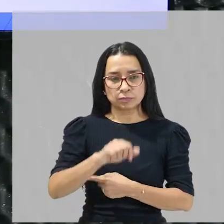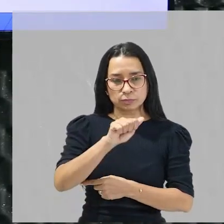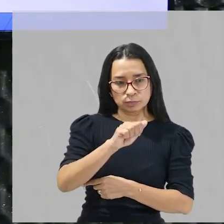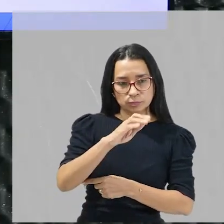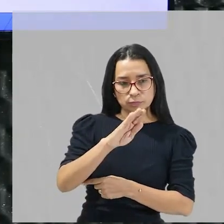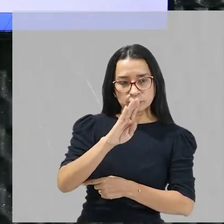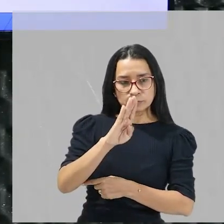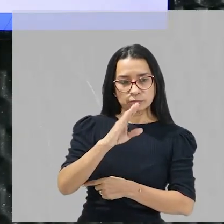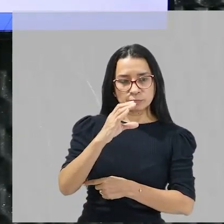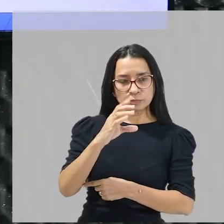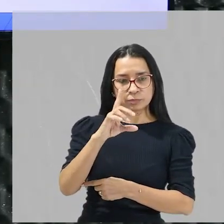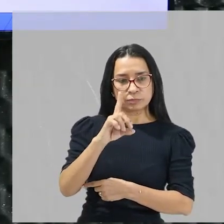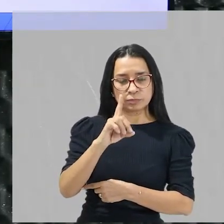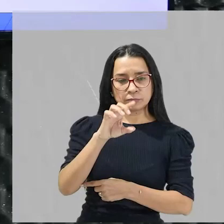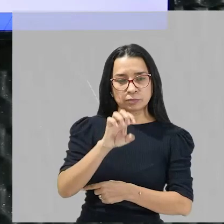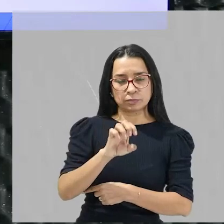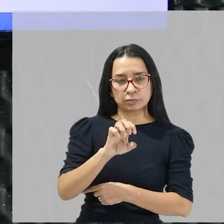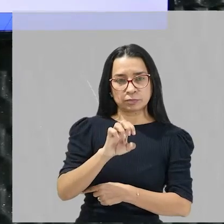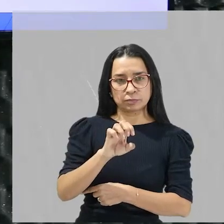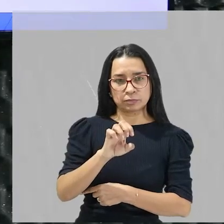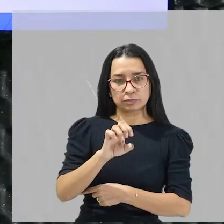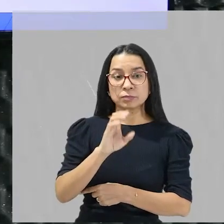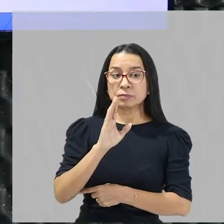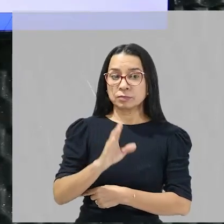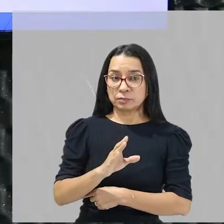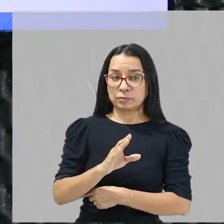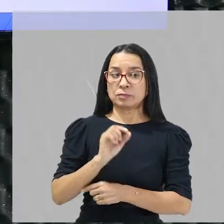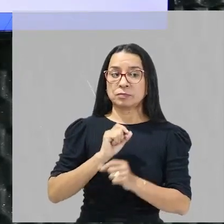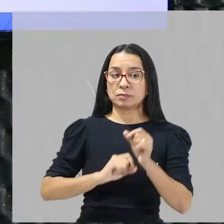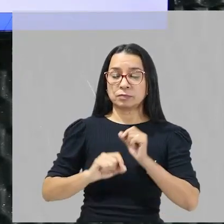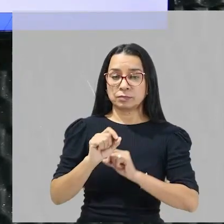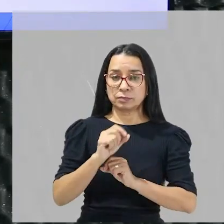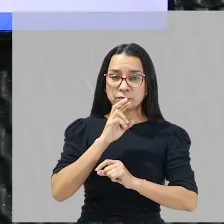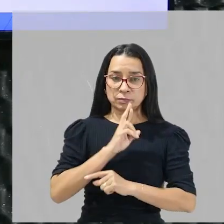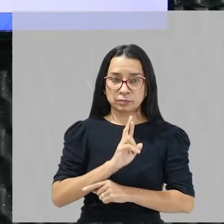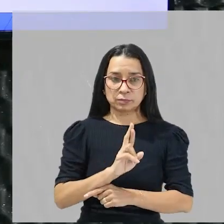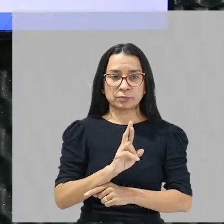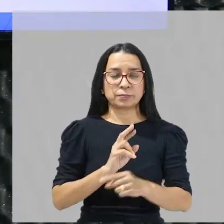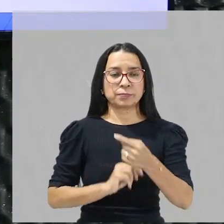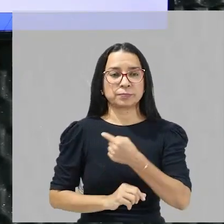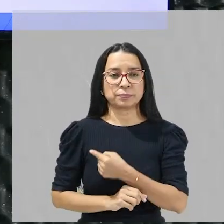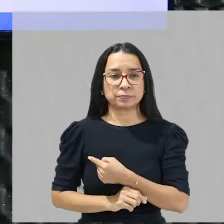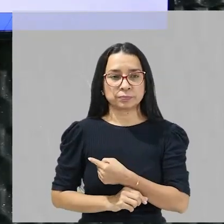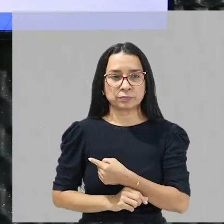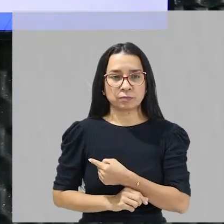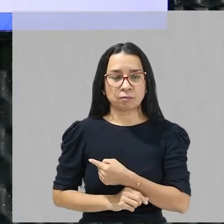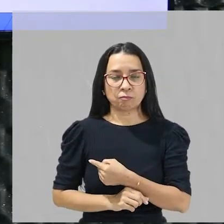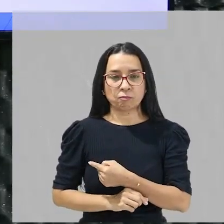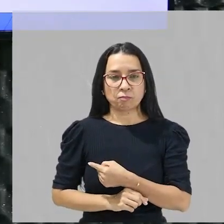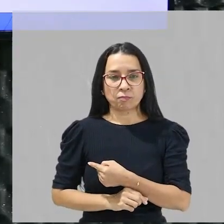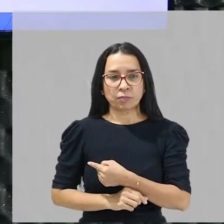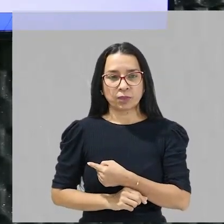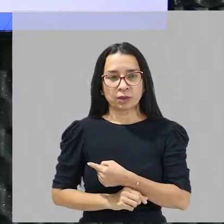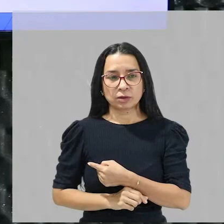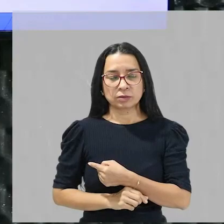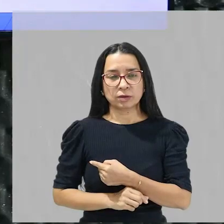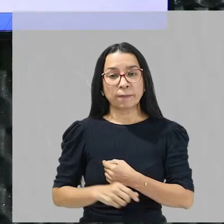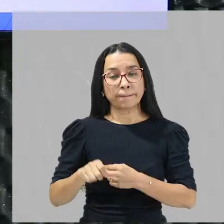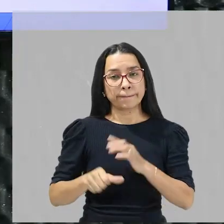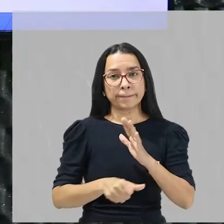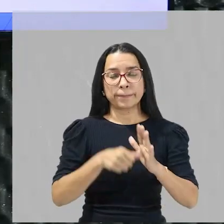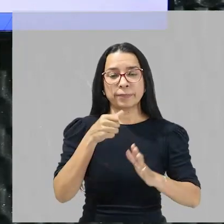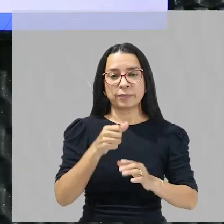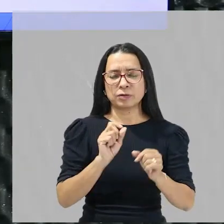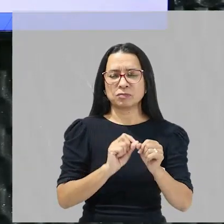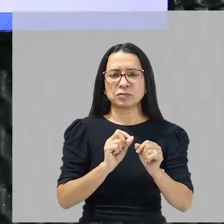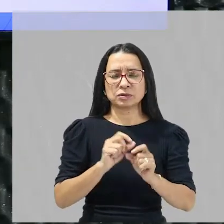das opções, tá? Por conta do tempo. A gente já vai passar direto para a resolução, tá? Então, vamos lá. Gente, primeira coisa que a gente tem